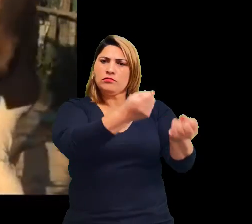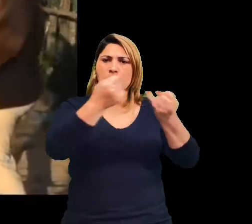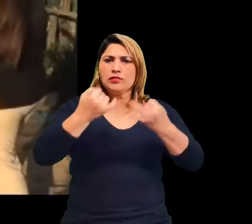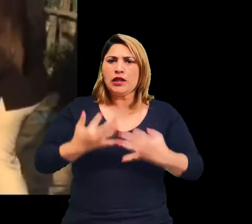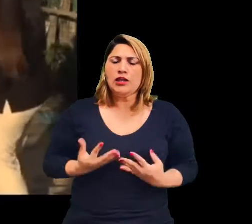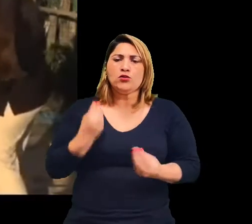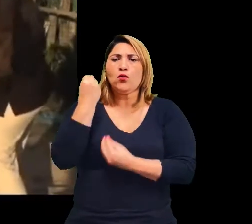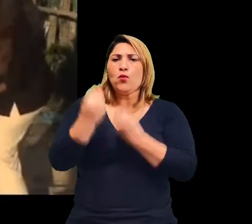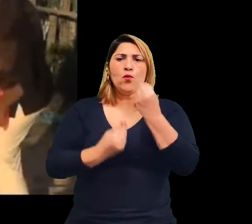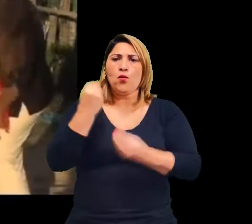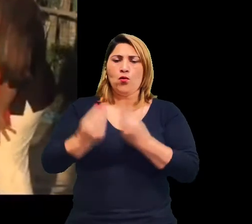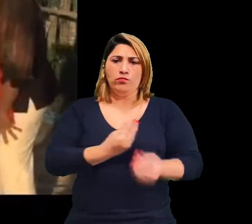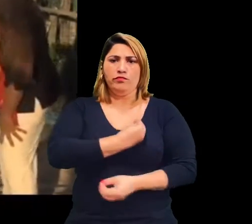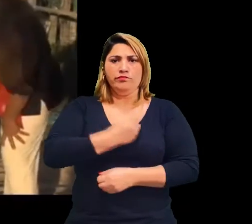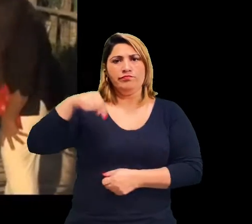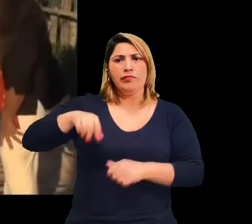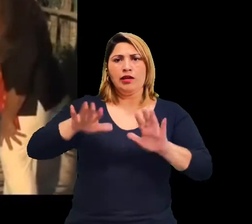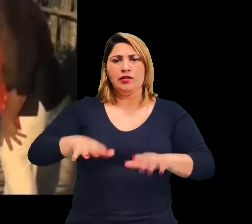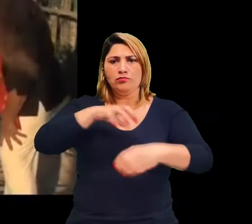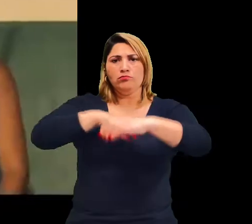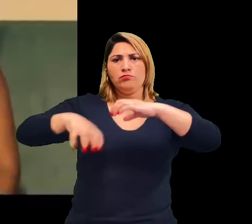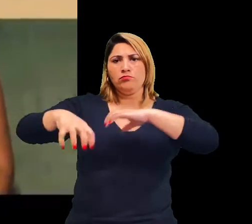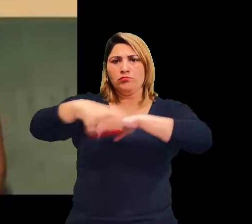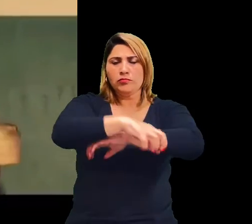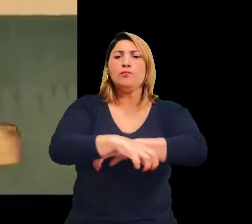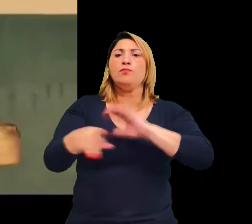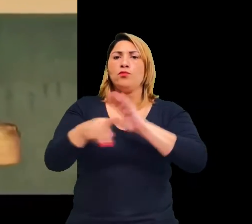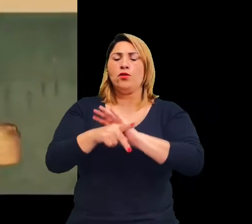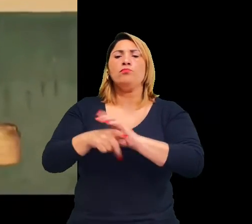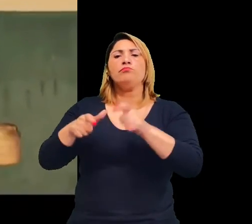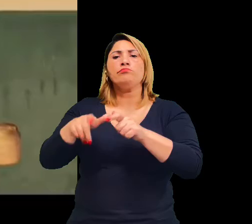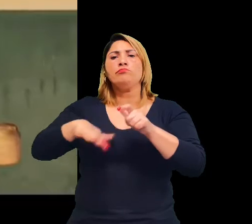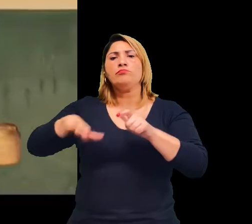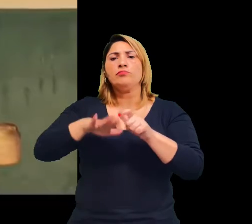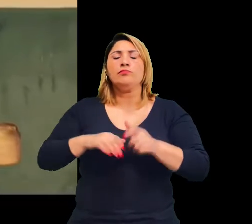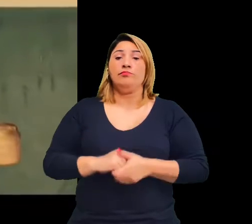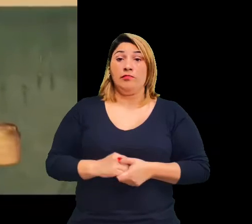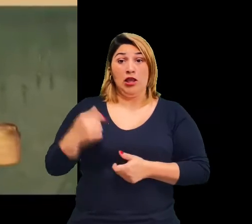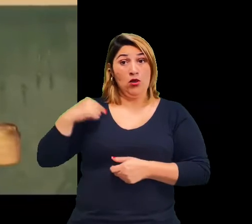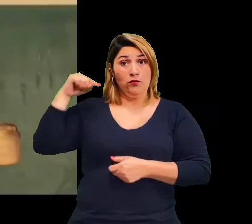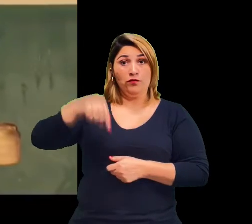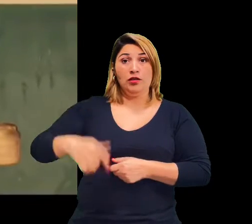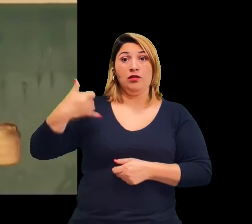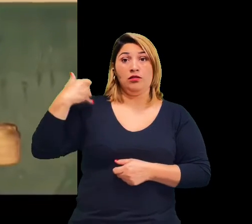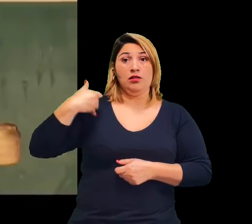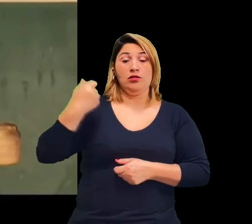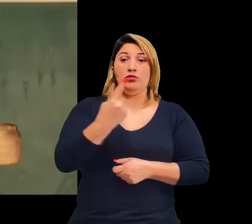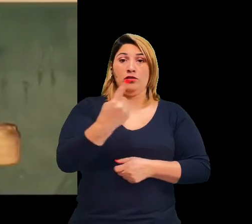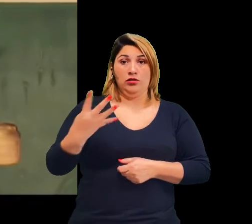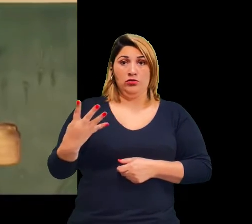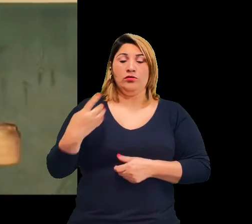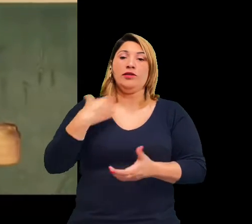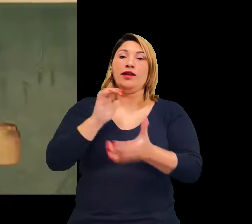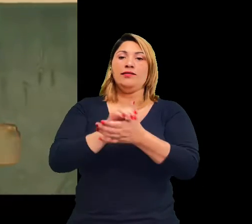é viver aqui, na aldeia da Coroa Vermelha. Vim morar aqui, eu tinha 14 anos, casei com